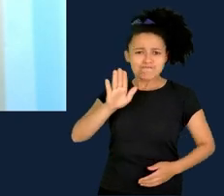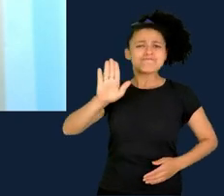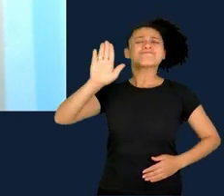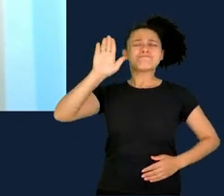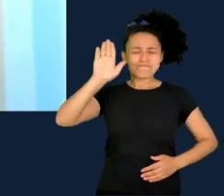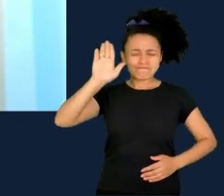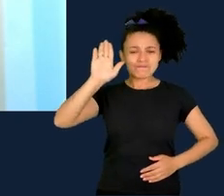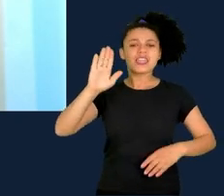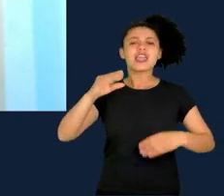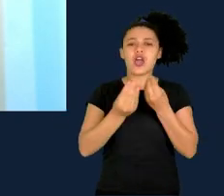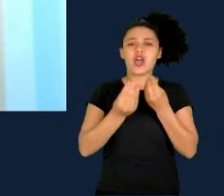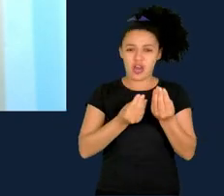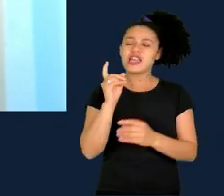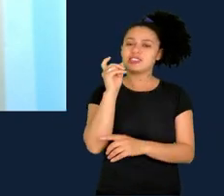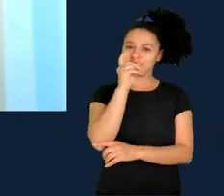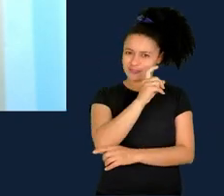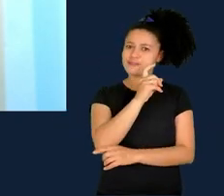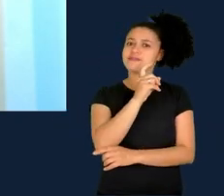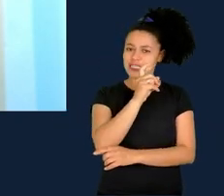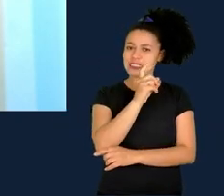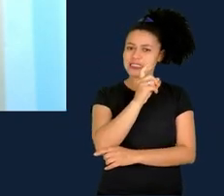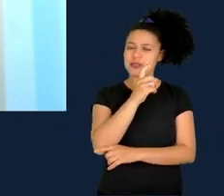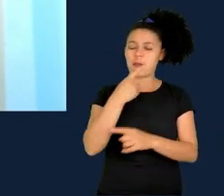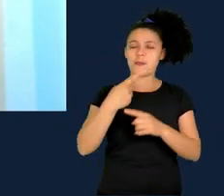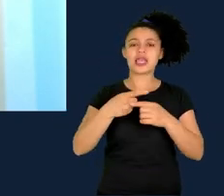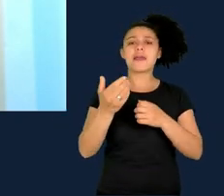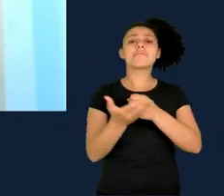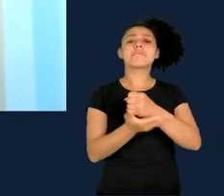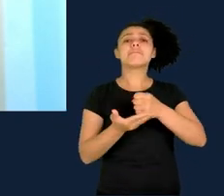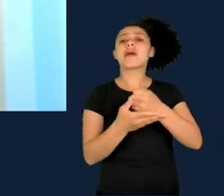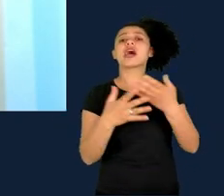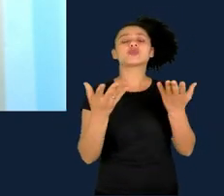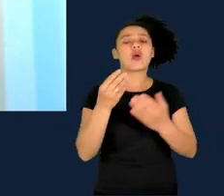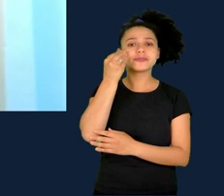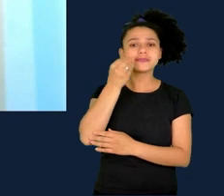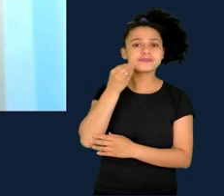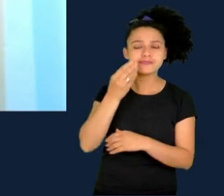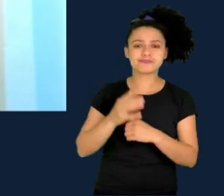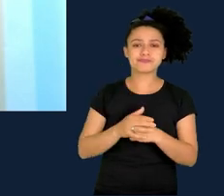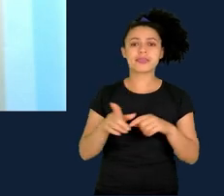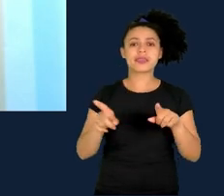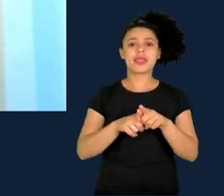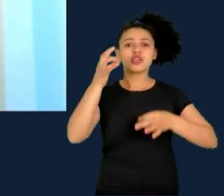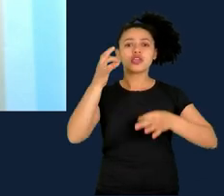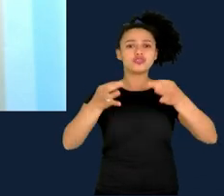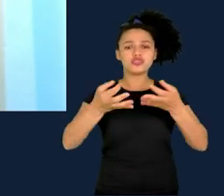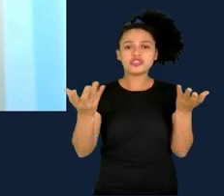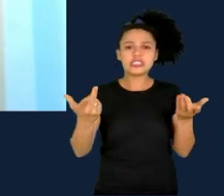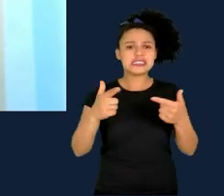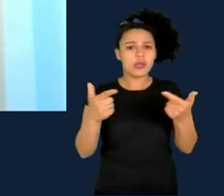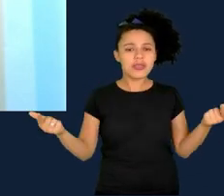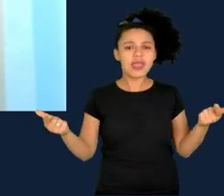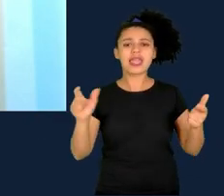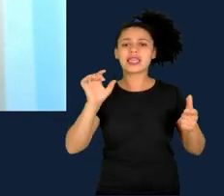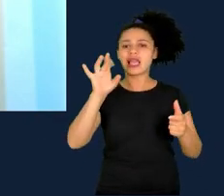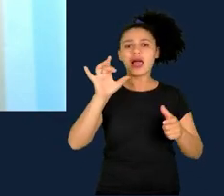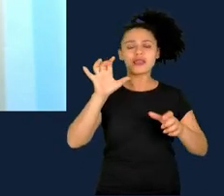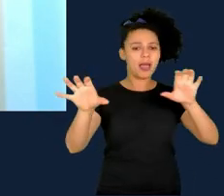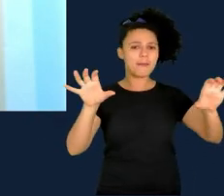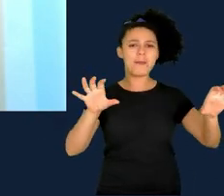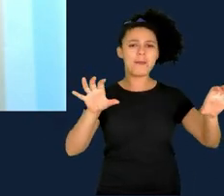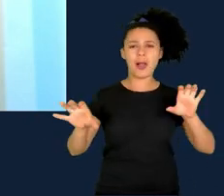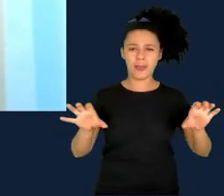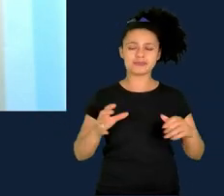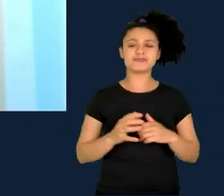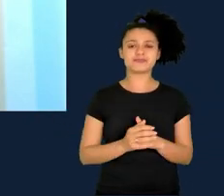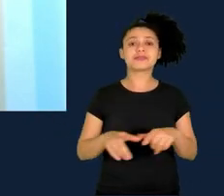essas coisas com base nas experiências e nas injustiças cometidas em cada lugar, porque então, sem